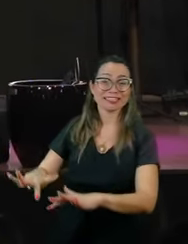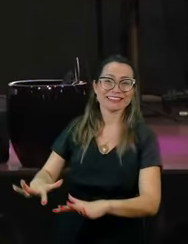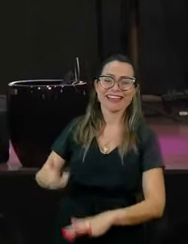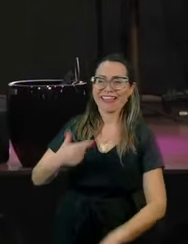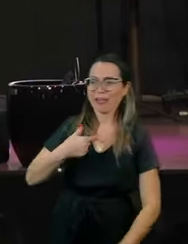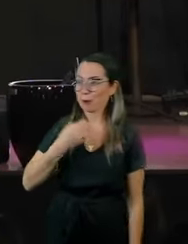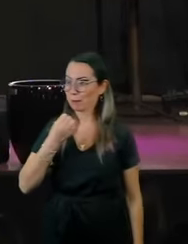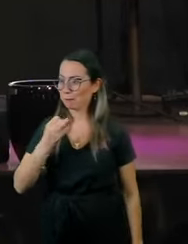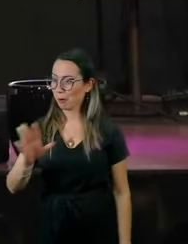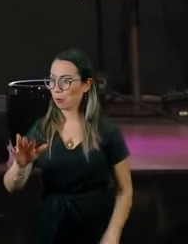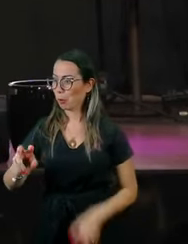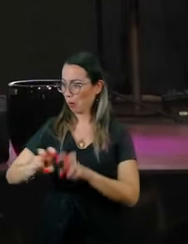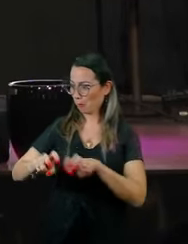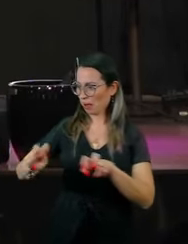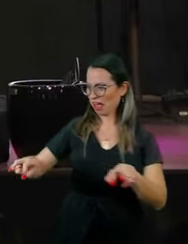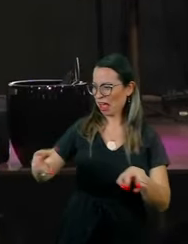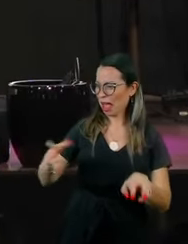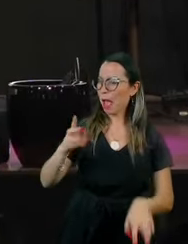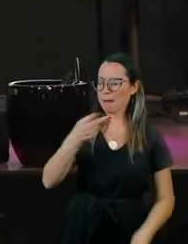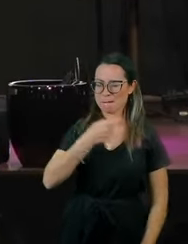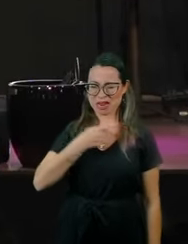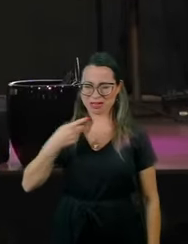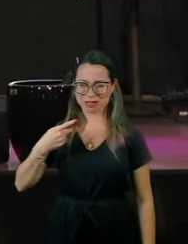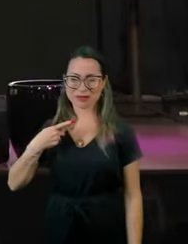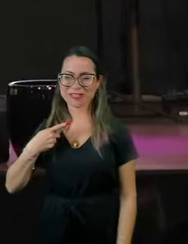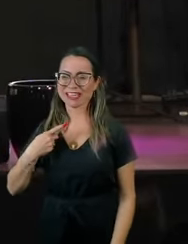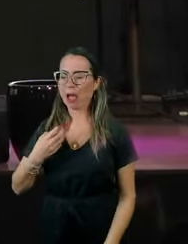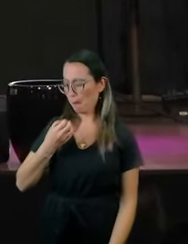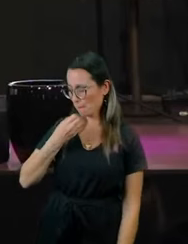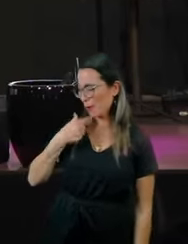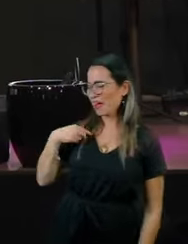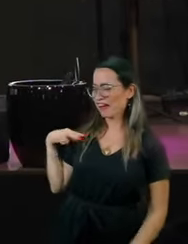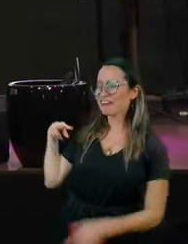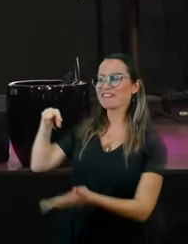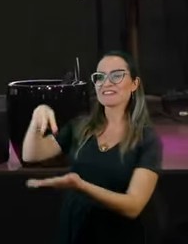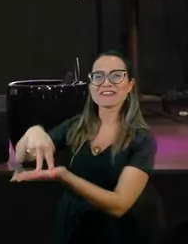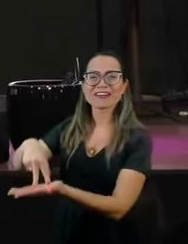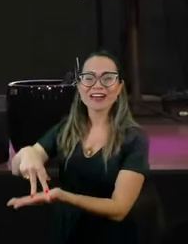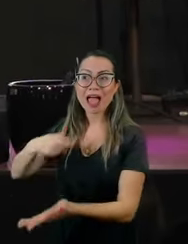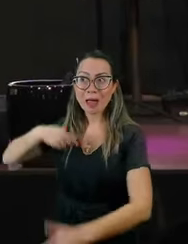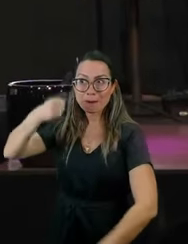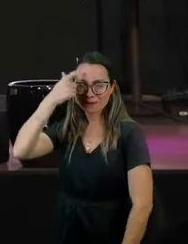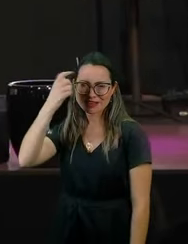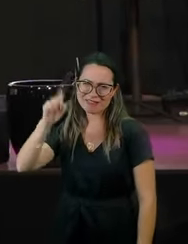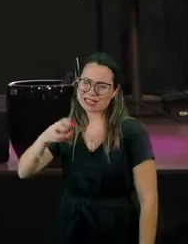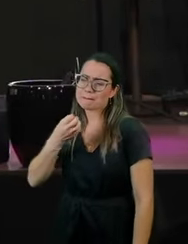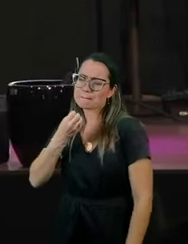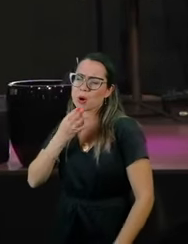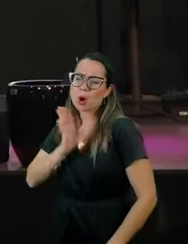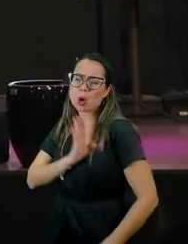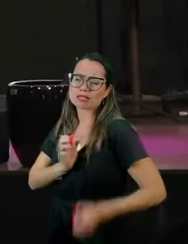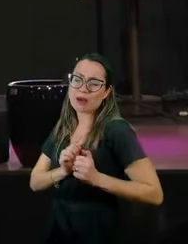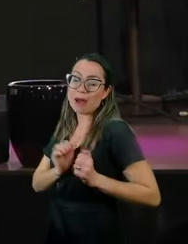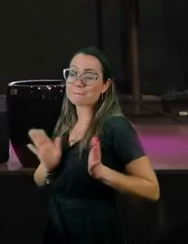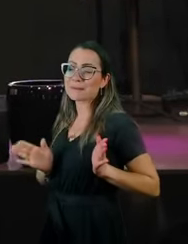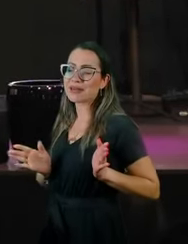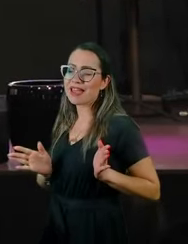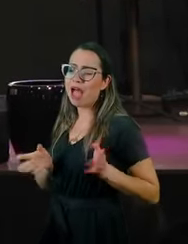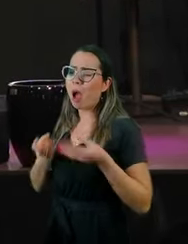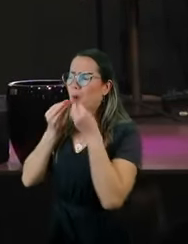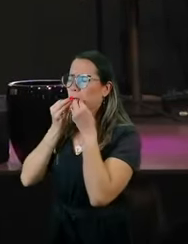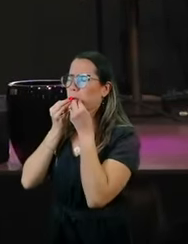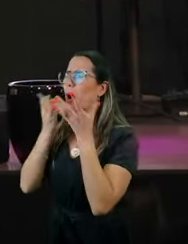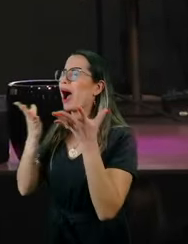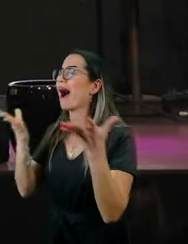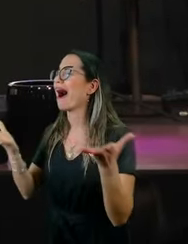tem só pastoras. E eu pensei, vai ser tão bom eu poder abrir meu coração para elas e receber